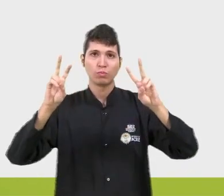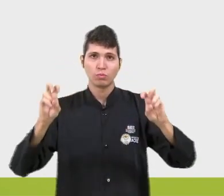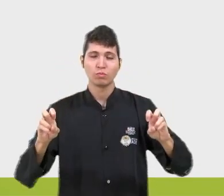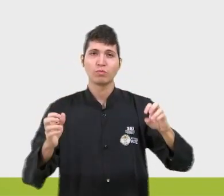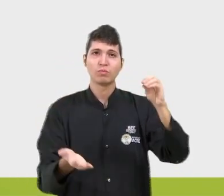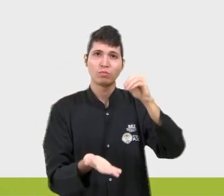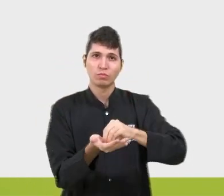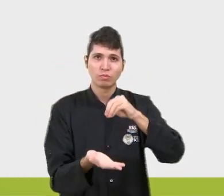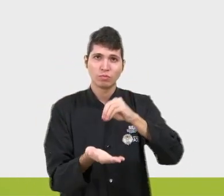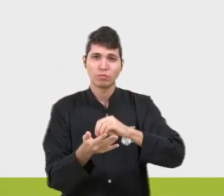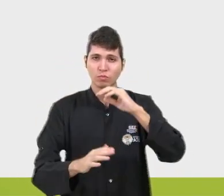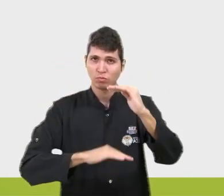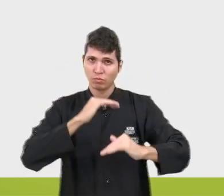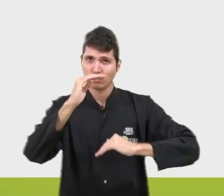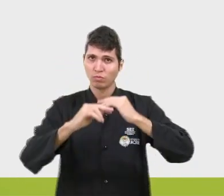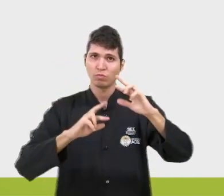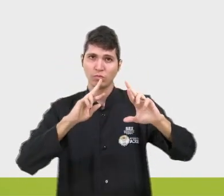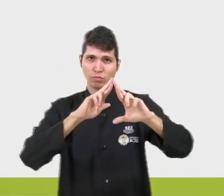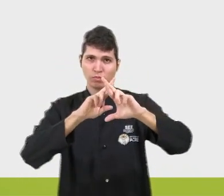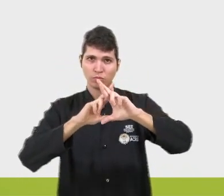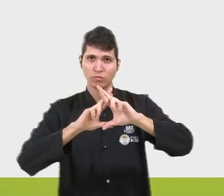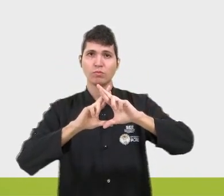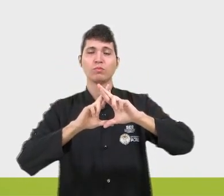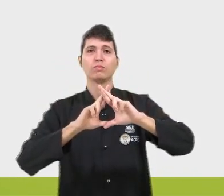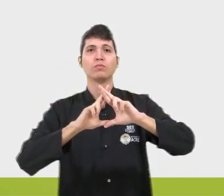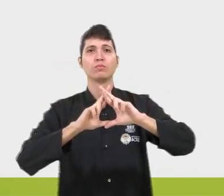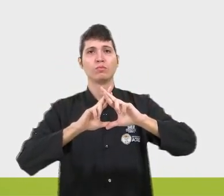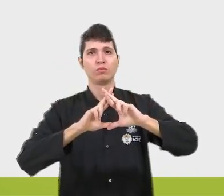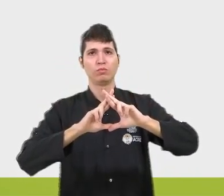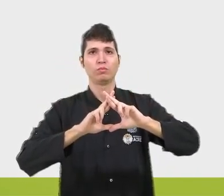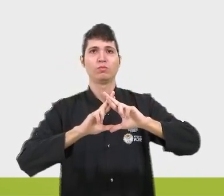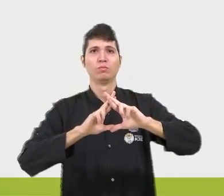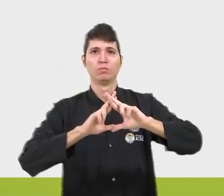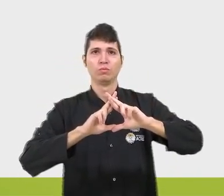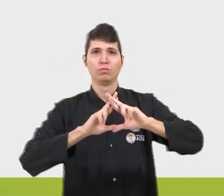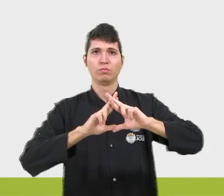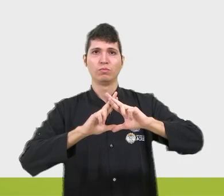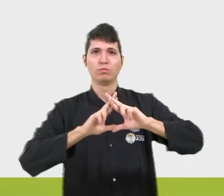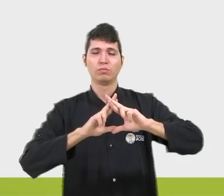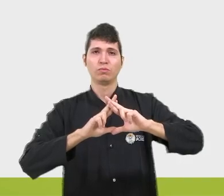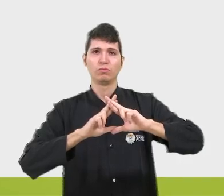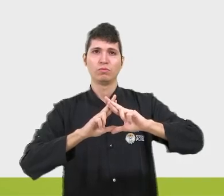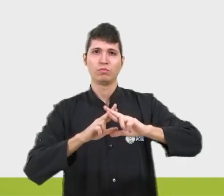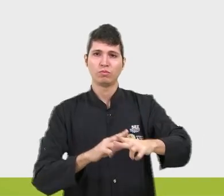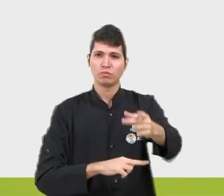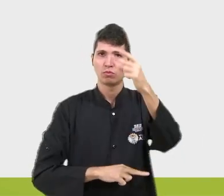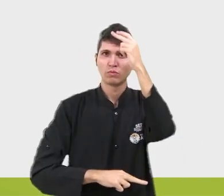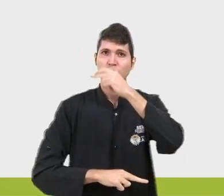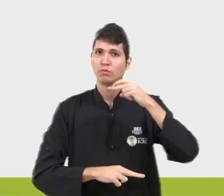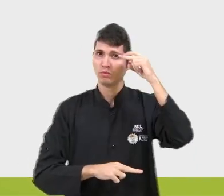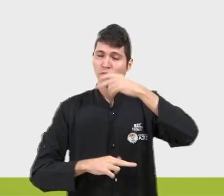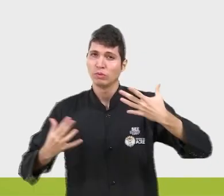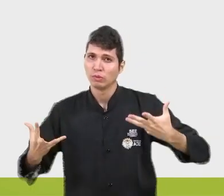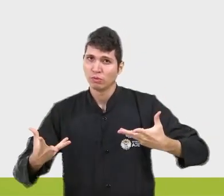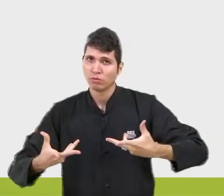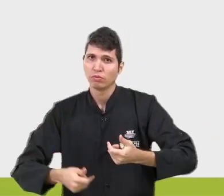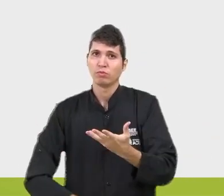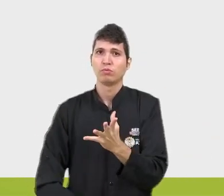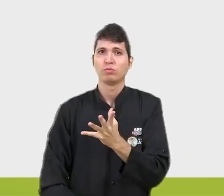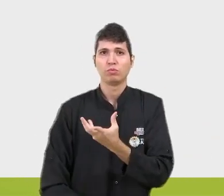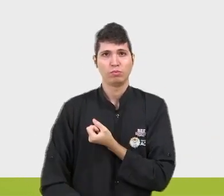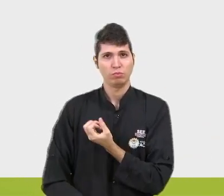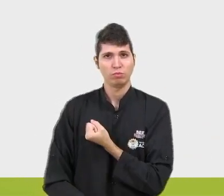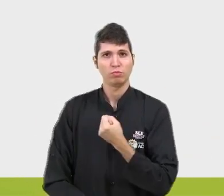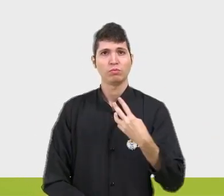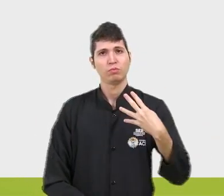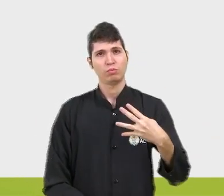do desenvolvimento sustentável. Então, aqui, analisamos a competência de número 4 e a dica